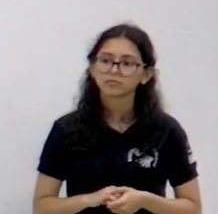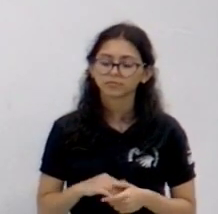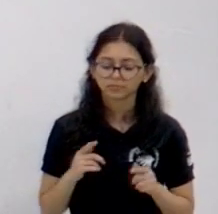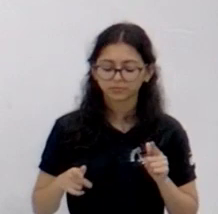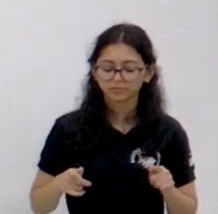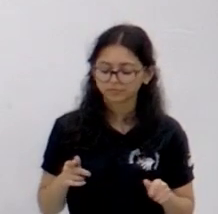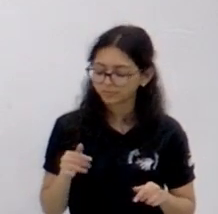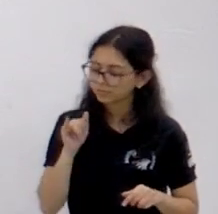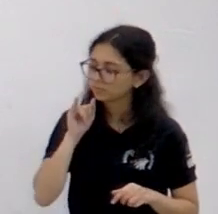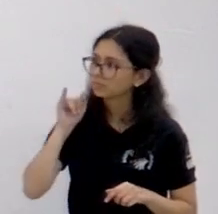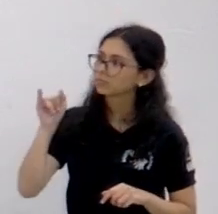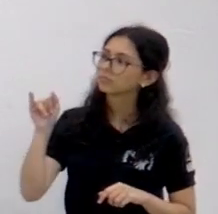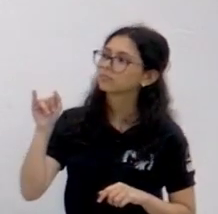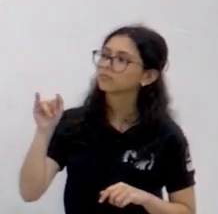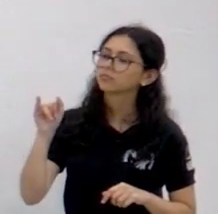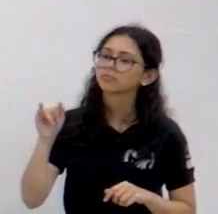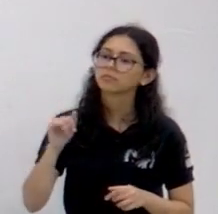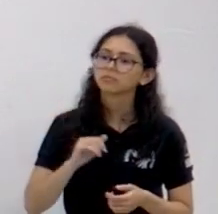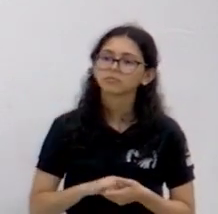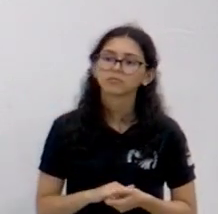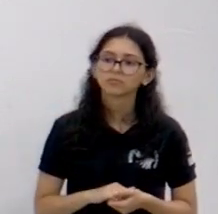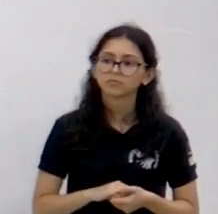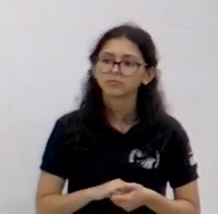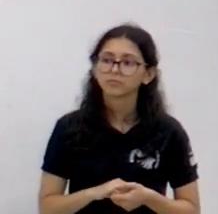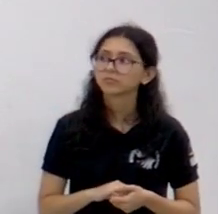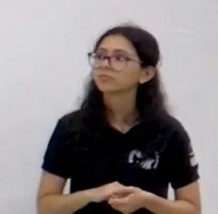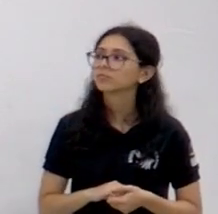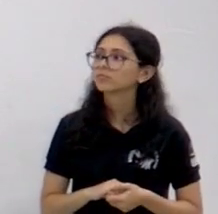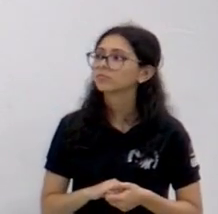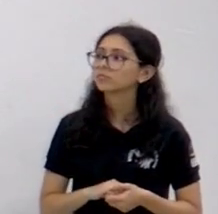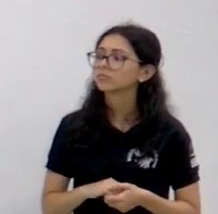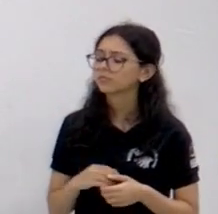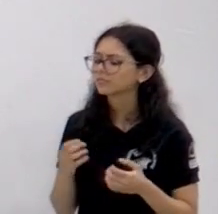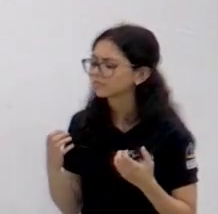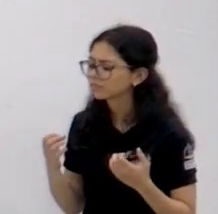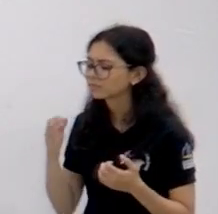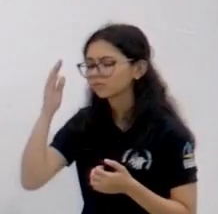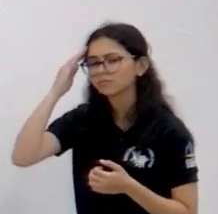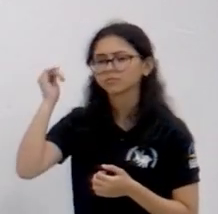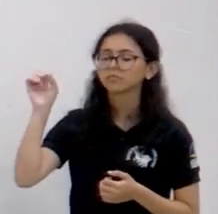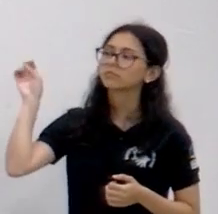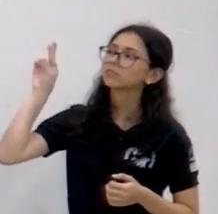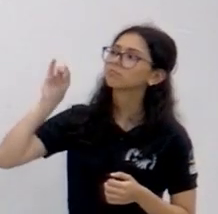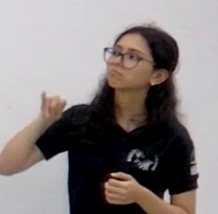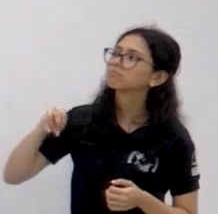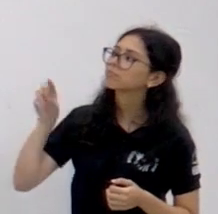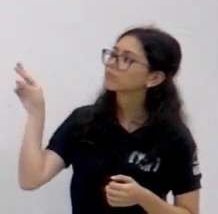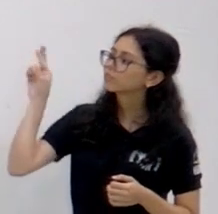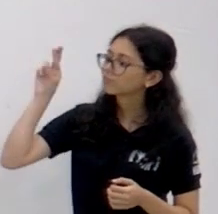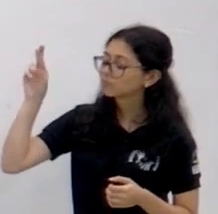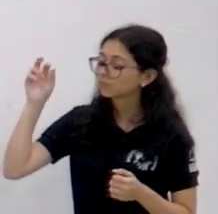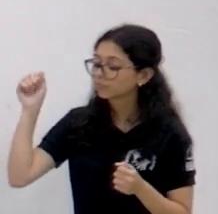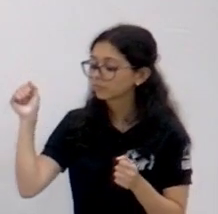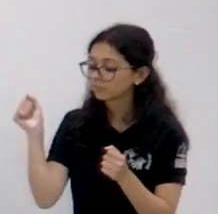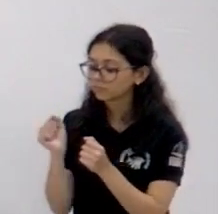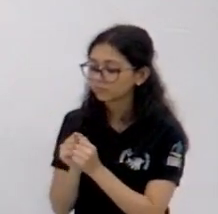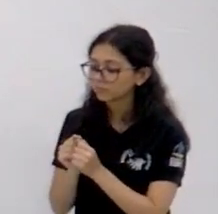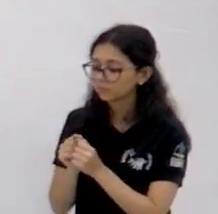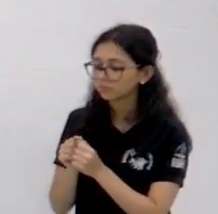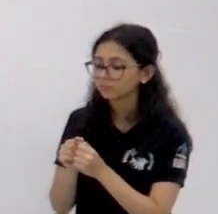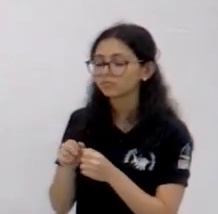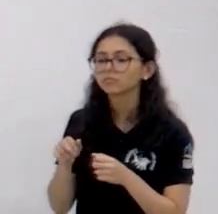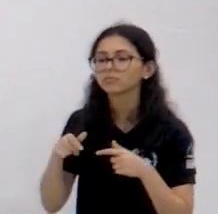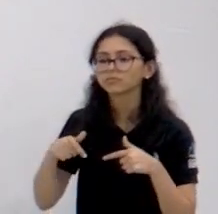quero saber se vais libertar Israel por meio intermédio, como prometeste. Vê, colocarei uma porção de lã na eira, e se